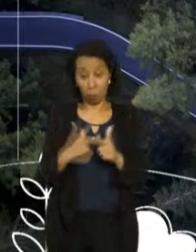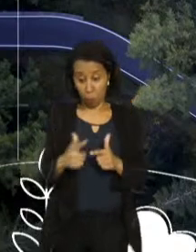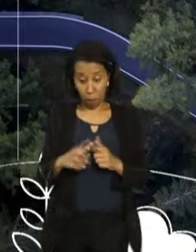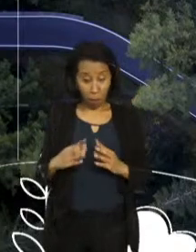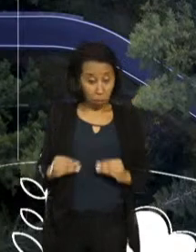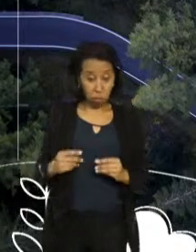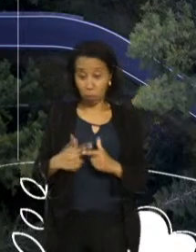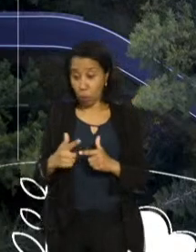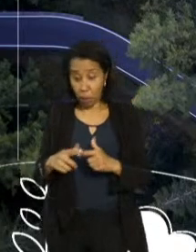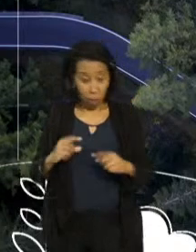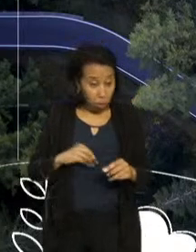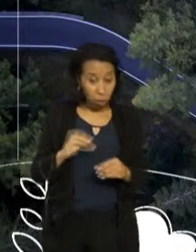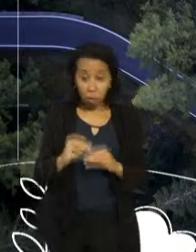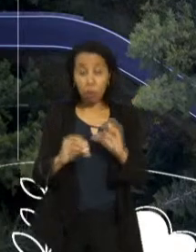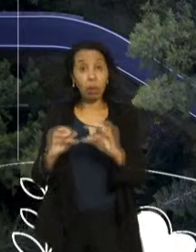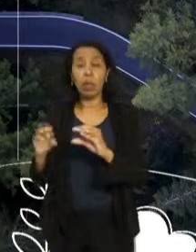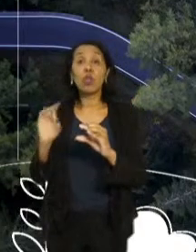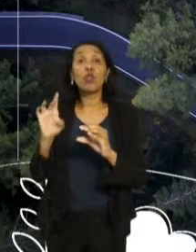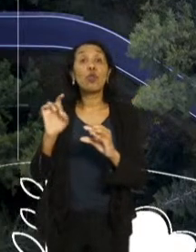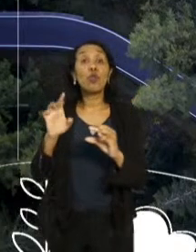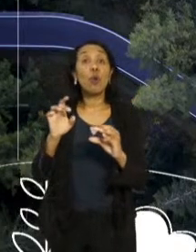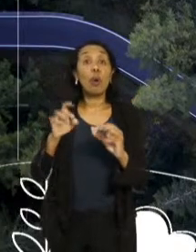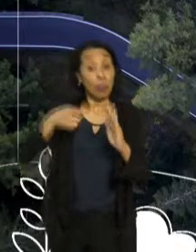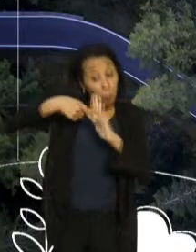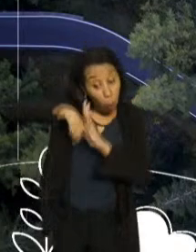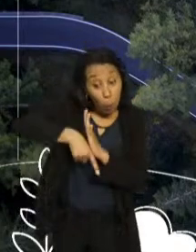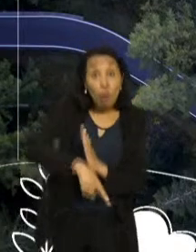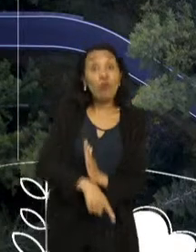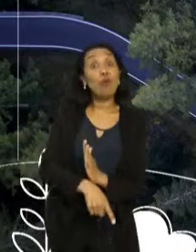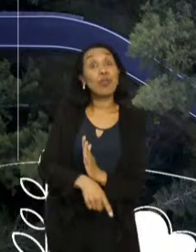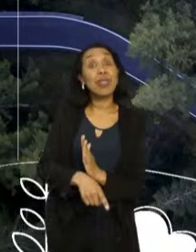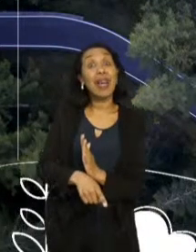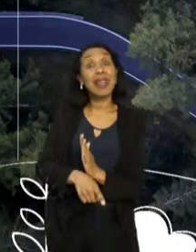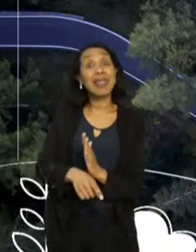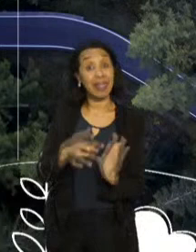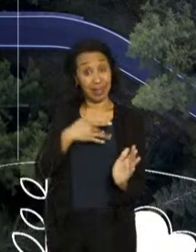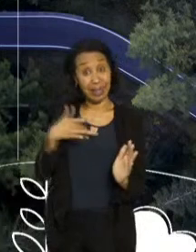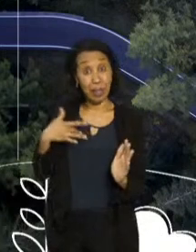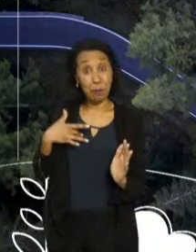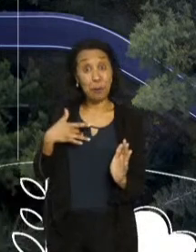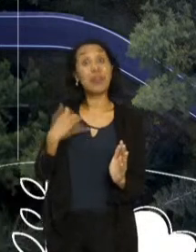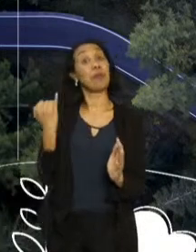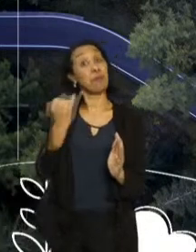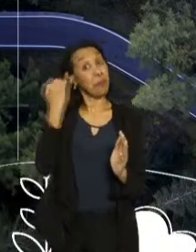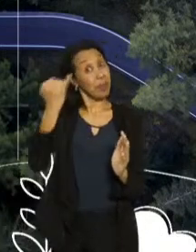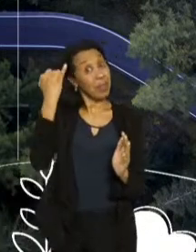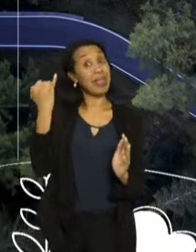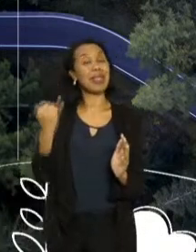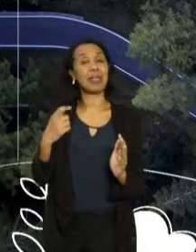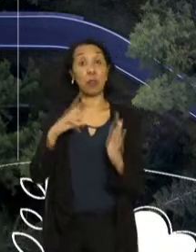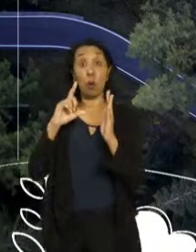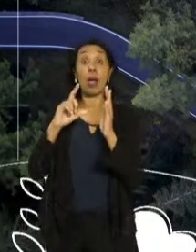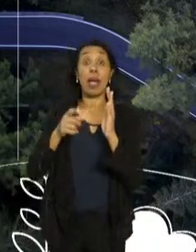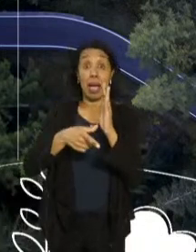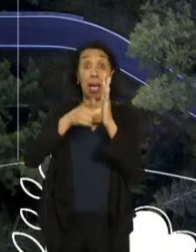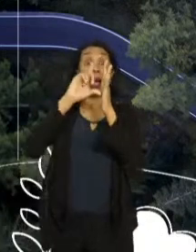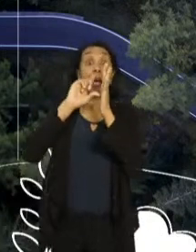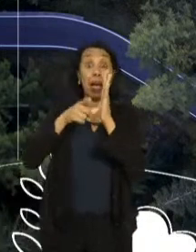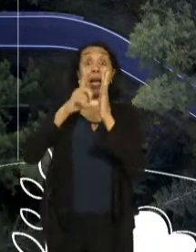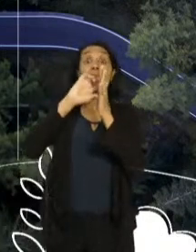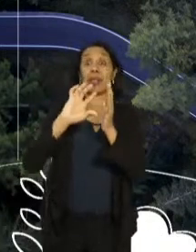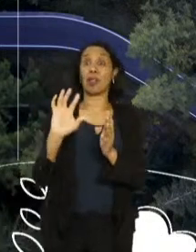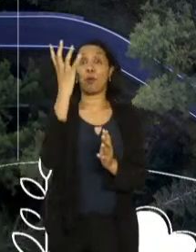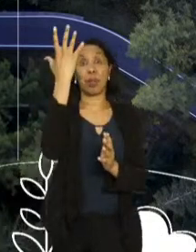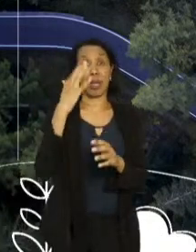poderíamos estar atacando mais na sua causa raiz de forma mais proativa. Então, a gente vê uma relação direta do que